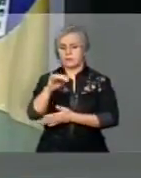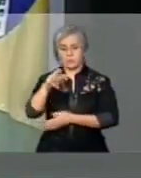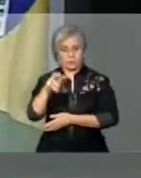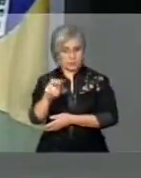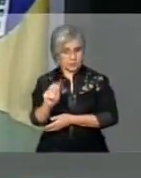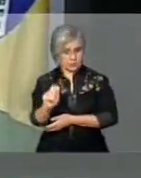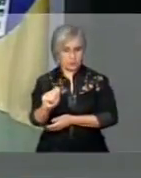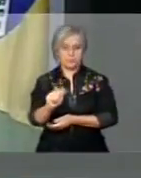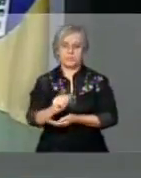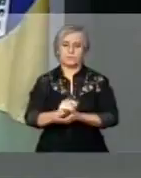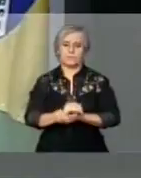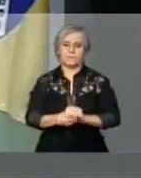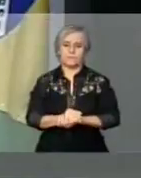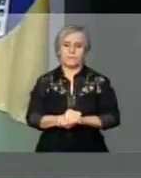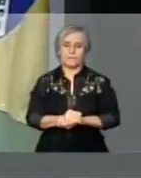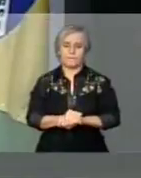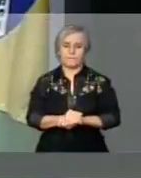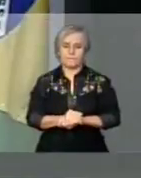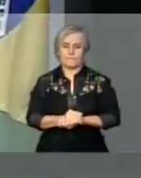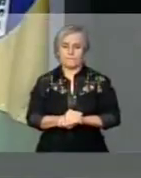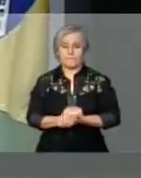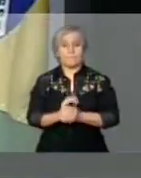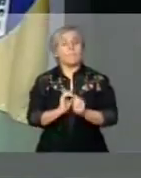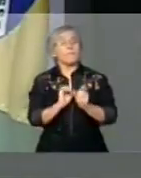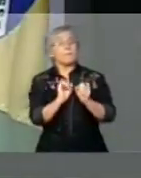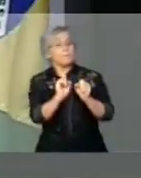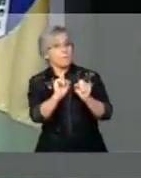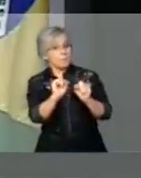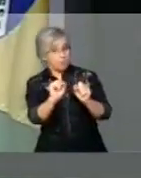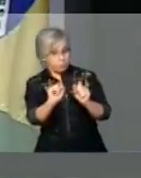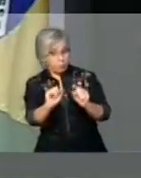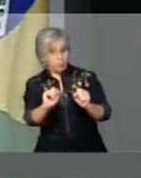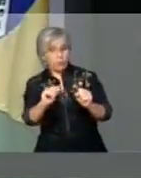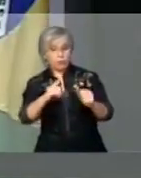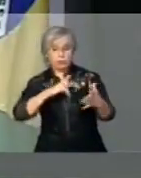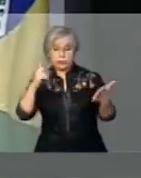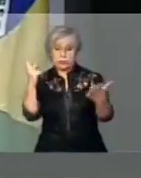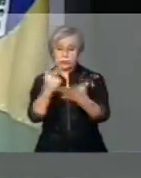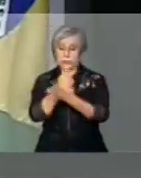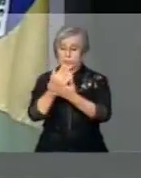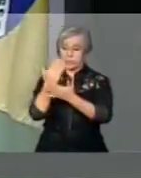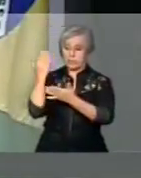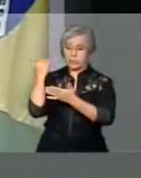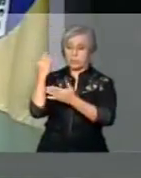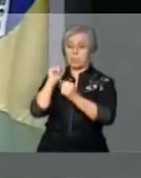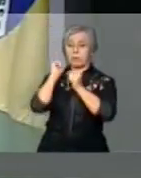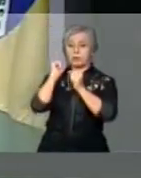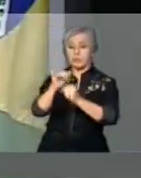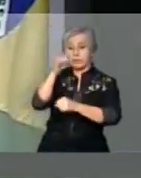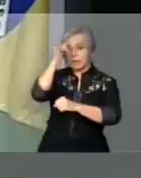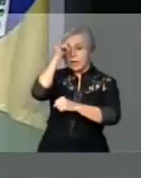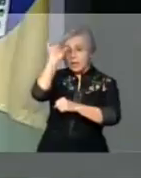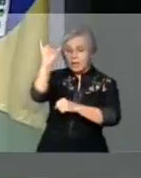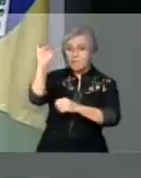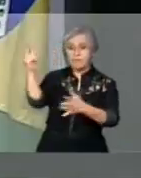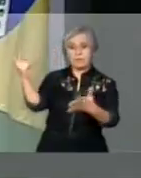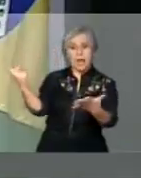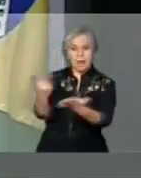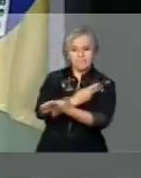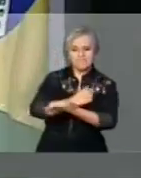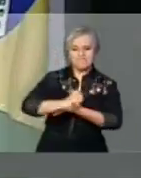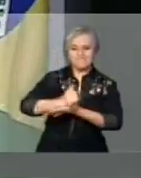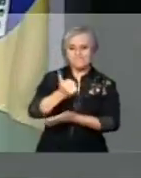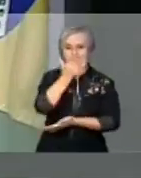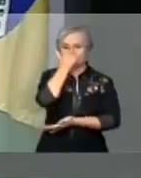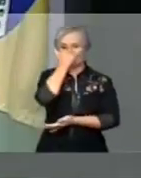exatamente acidentes, ou seja, poderiam ser mediados, poderiam ser precavidos, poderiam ter